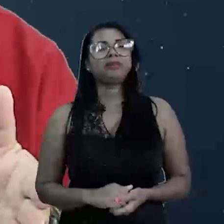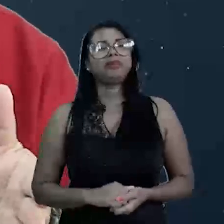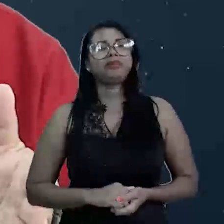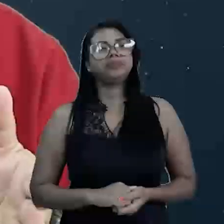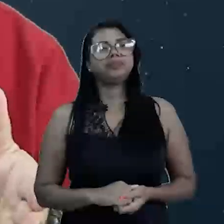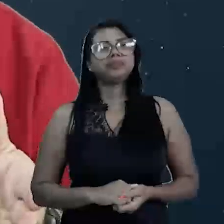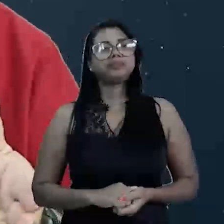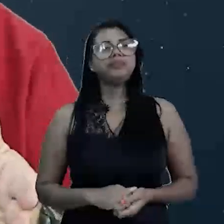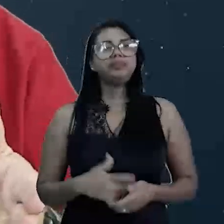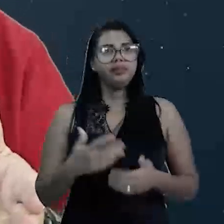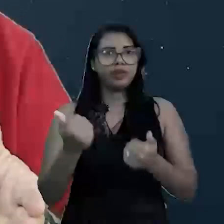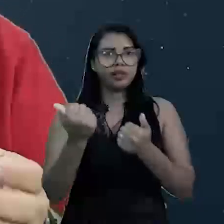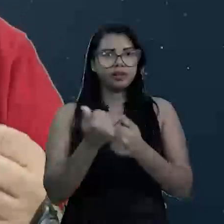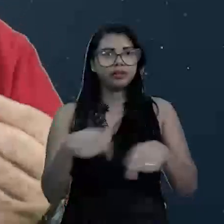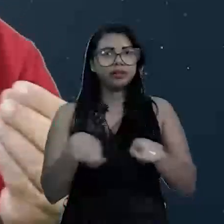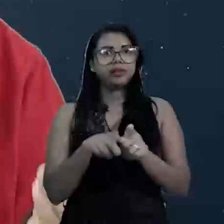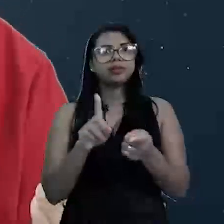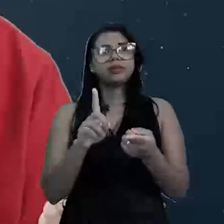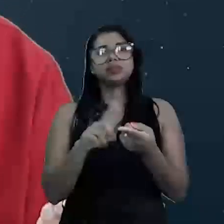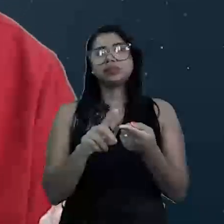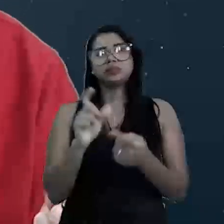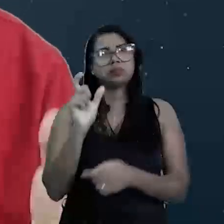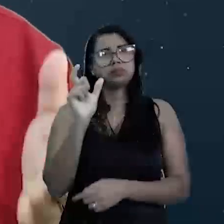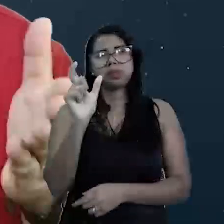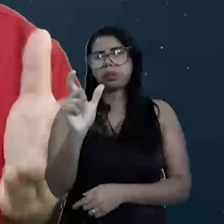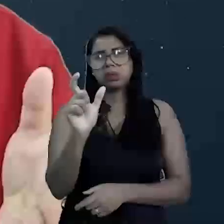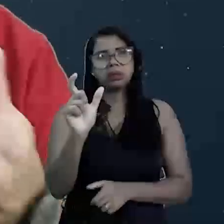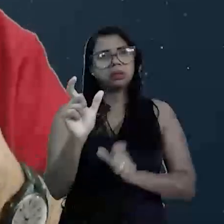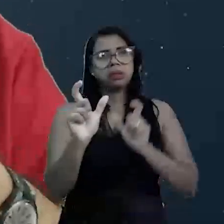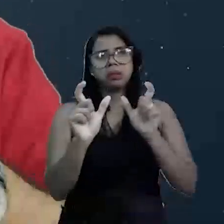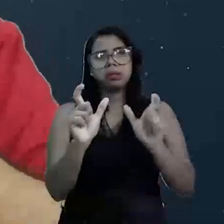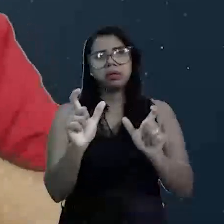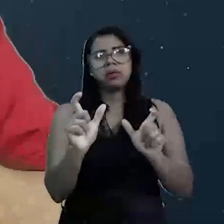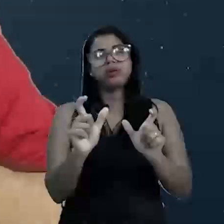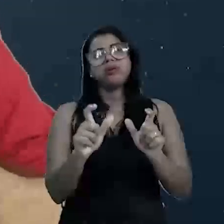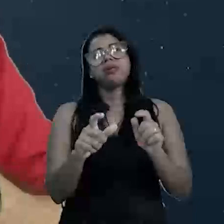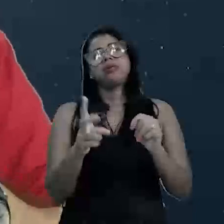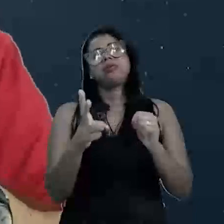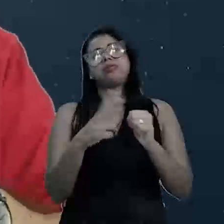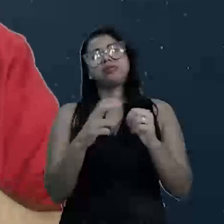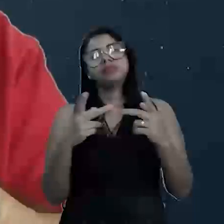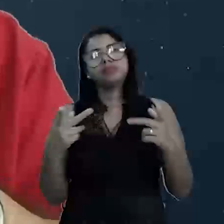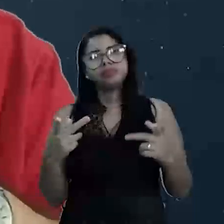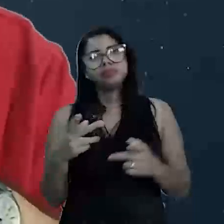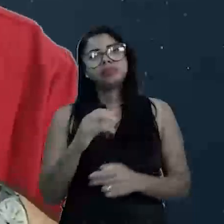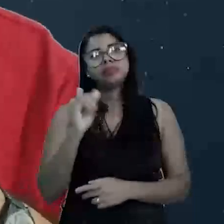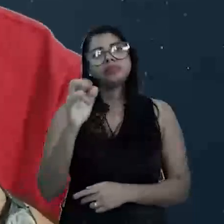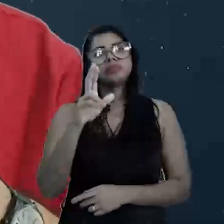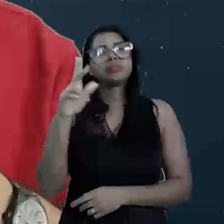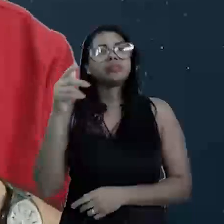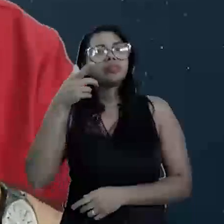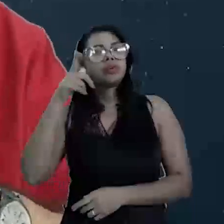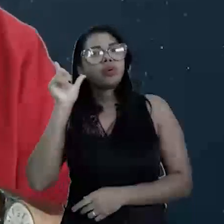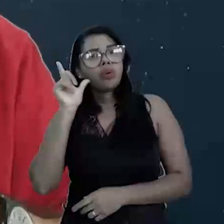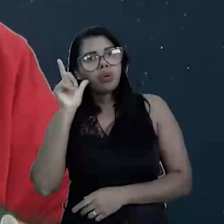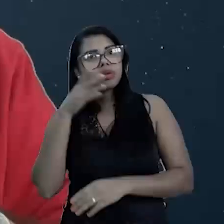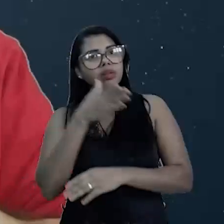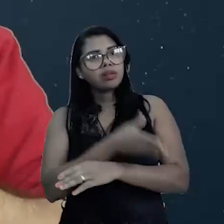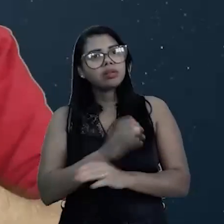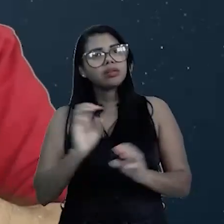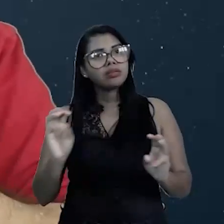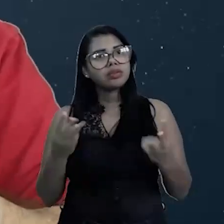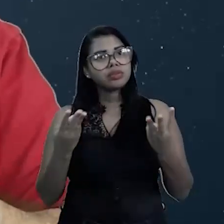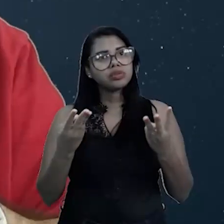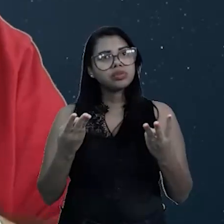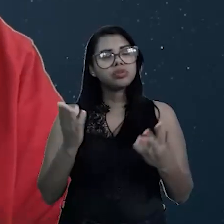substituir palavras, no caso aí o verbo, né? Então Júlia foi ontem ao show, Gustavo foi hoje.